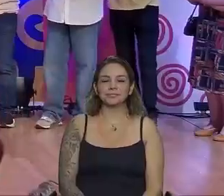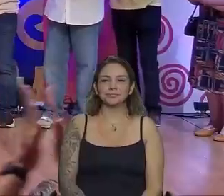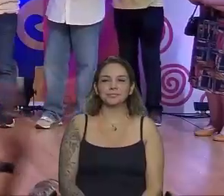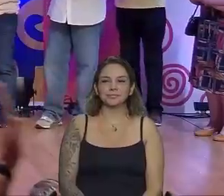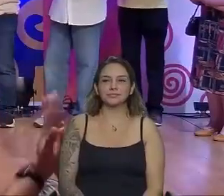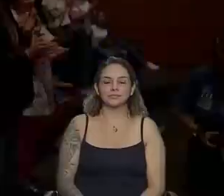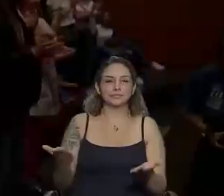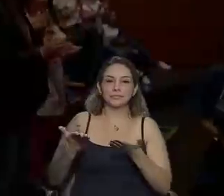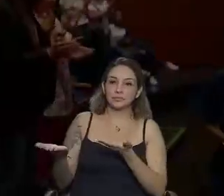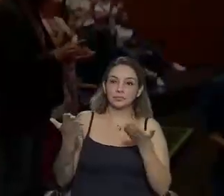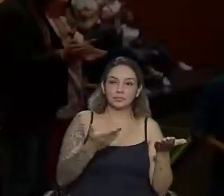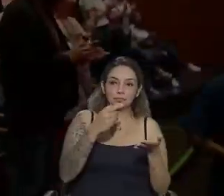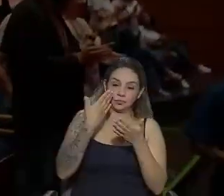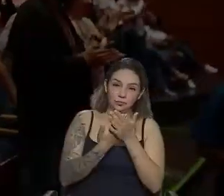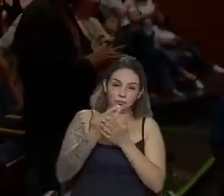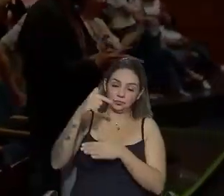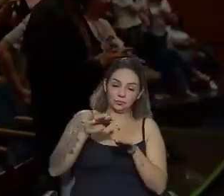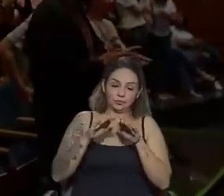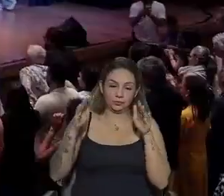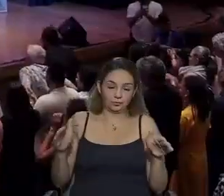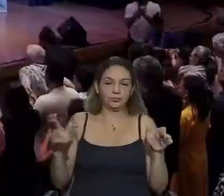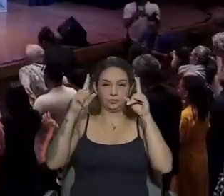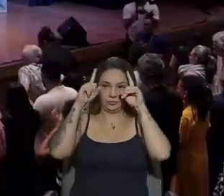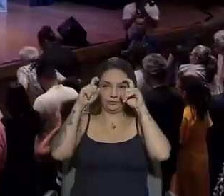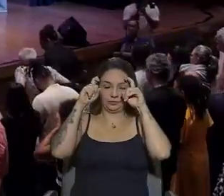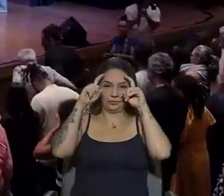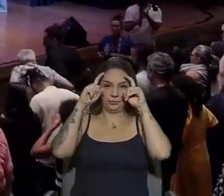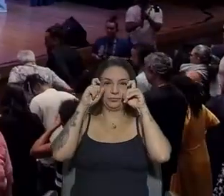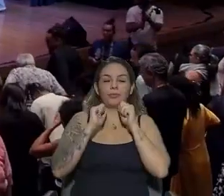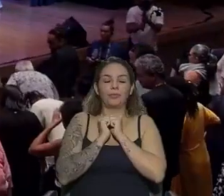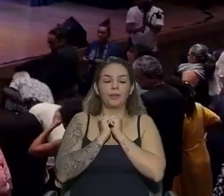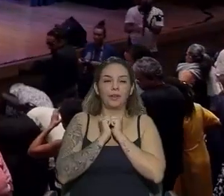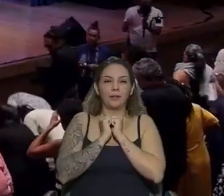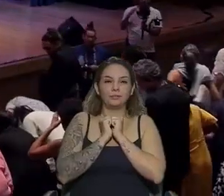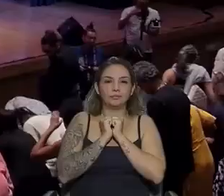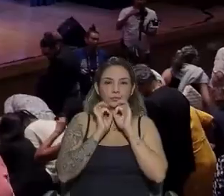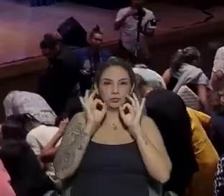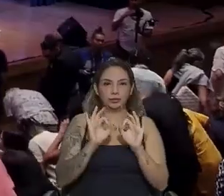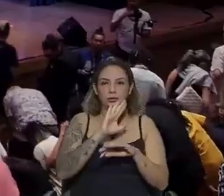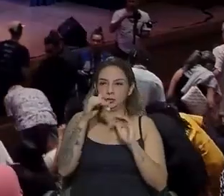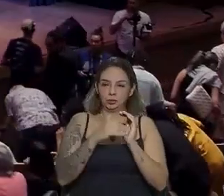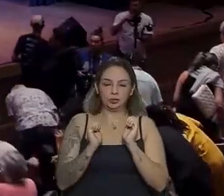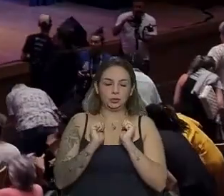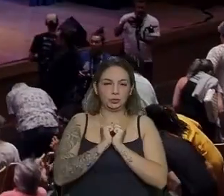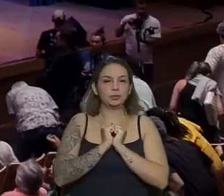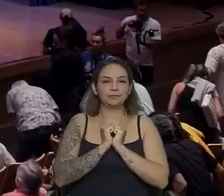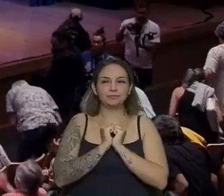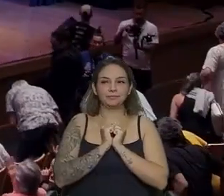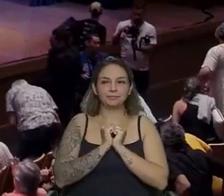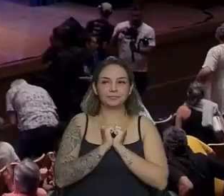Agora eu convido os estudantes para virem ao palco para a gente fazer a foto. oficial com todos juntos.